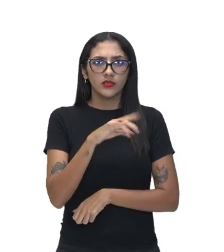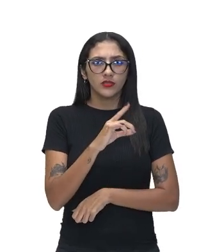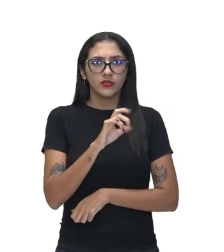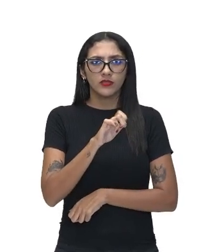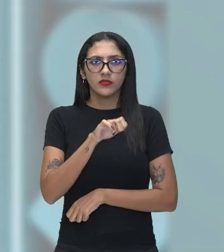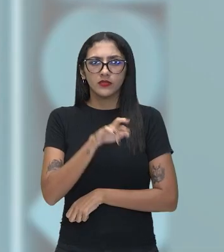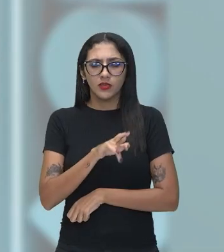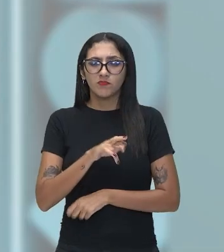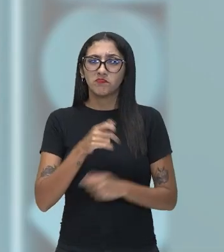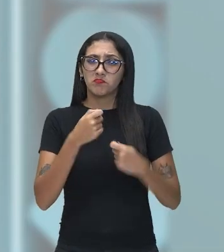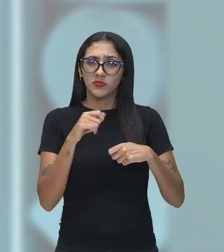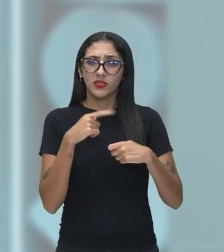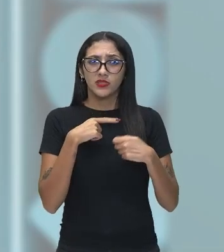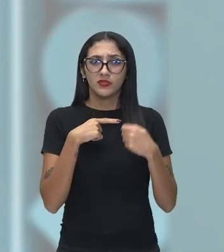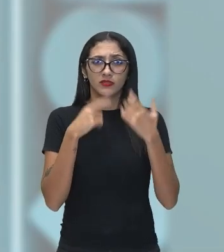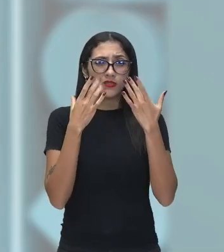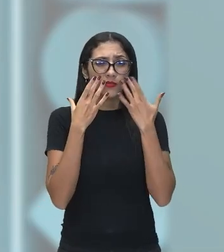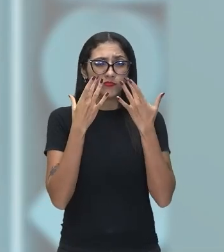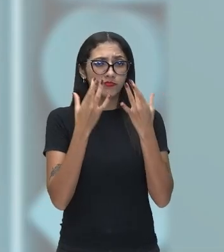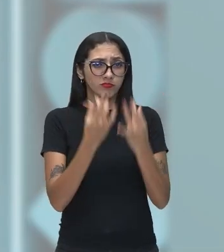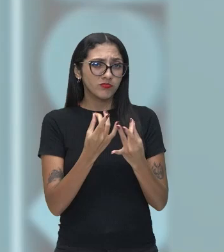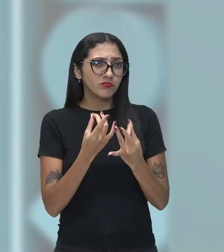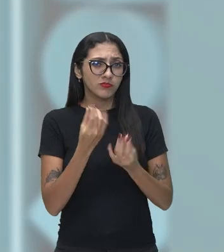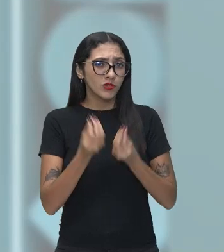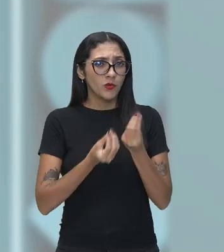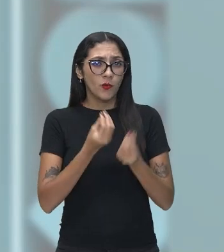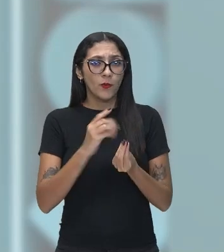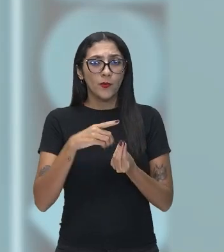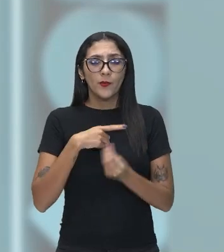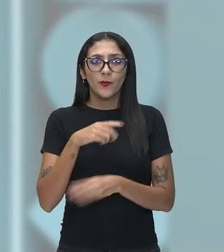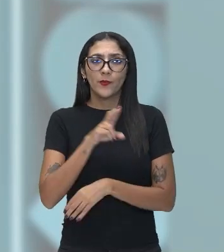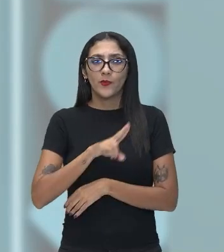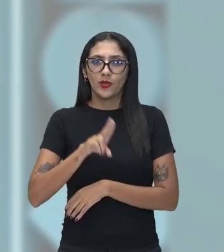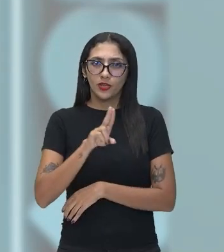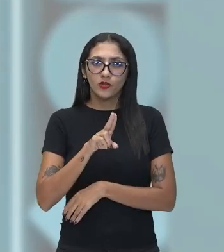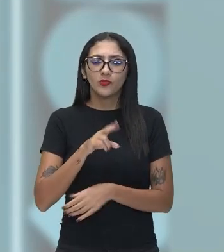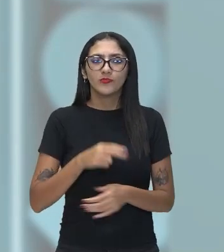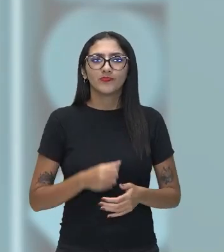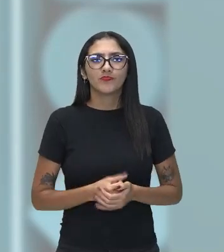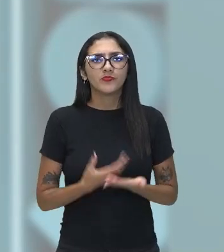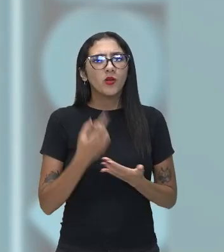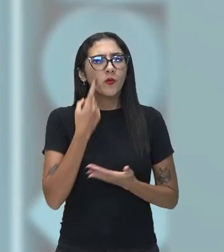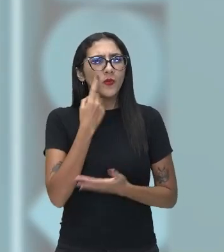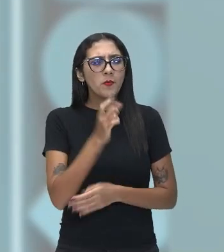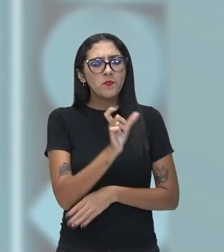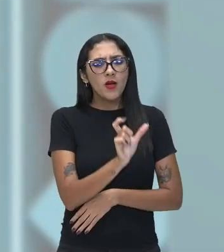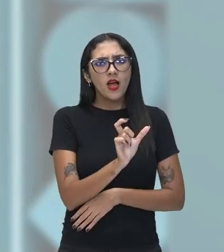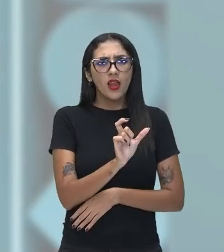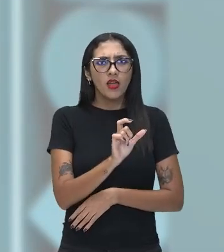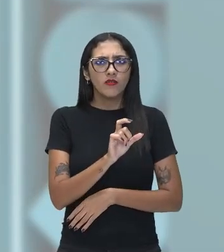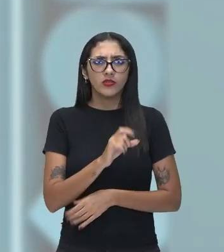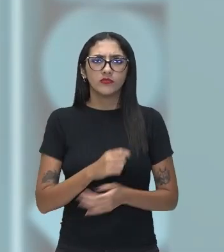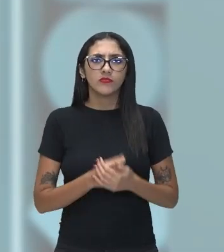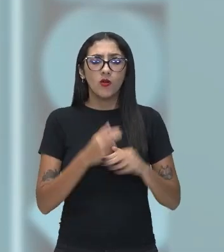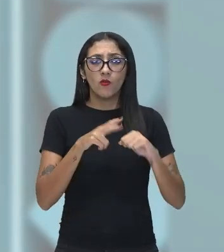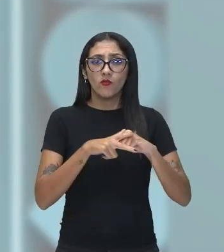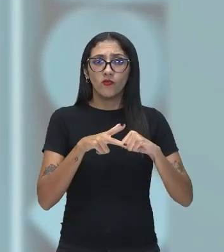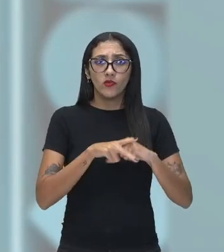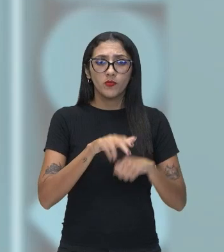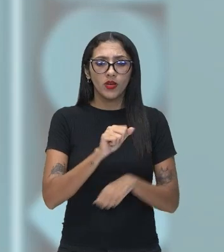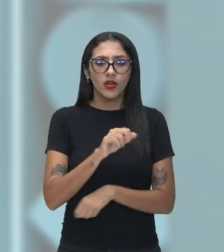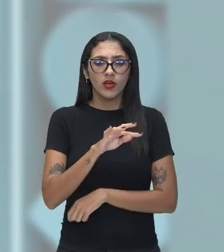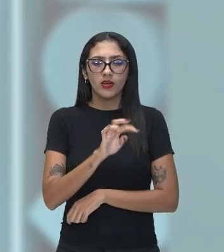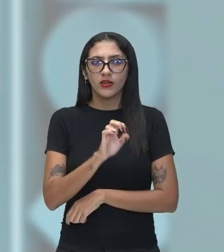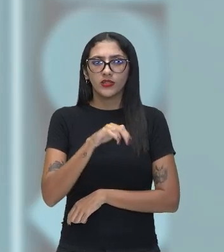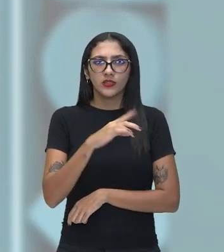que prestar atenção no seu uso, ok? Então, observem que o verbo atender, ele vai ter uma regência específica que